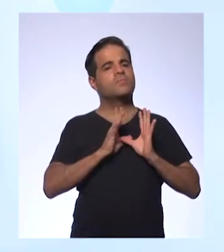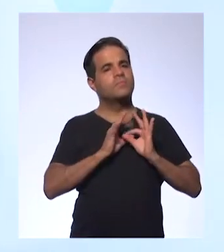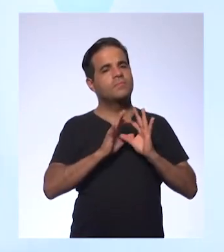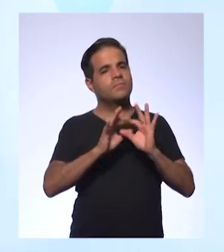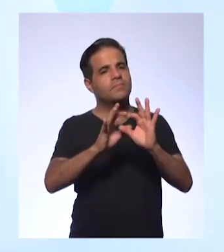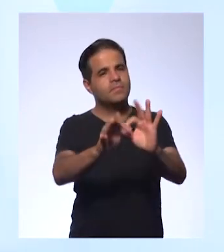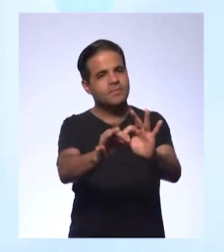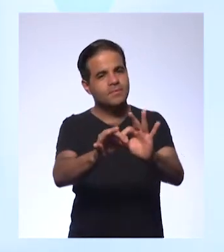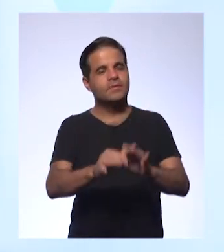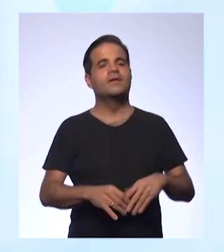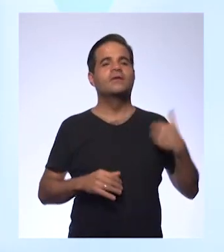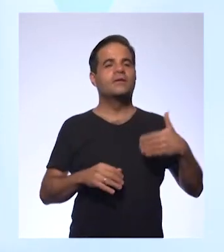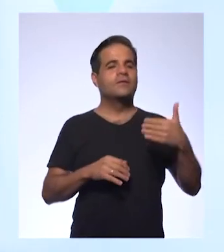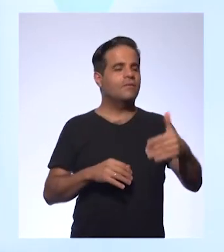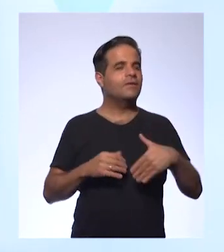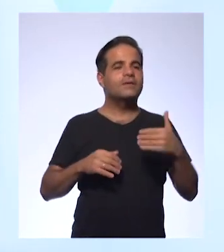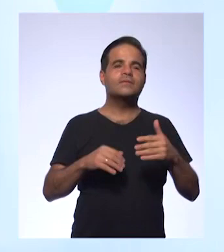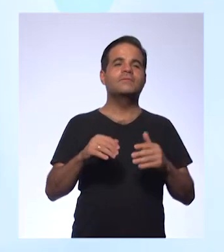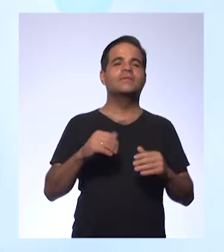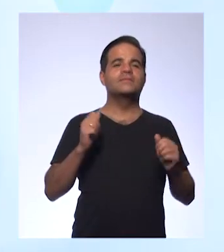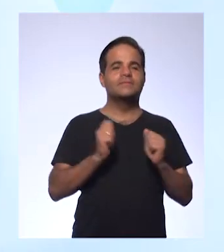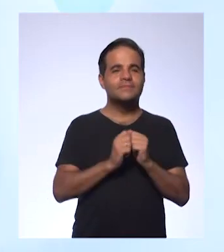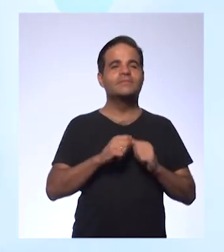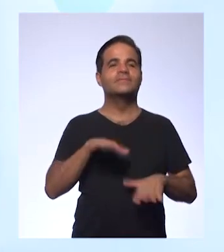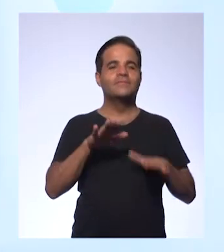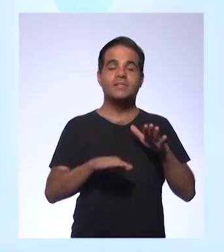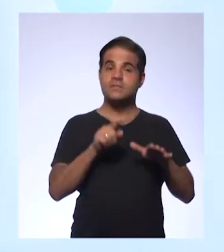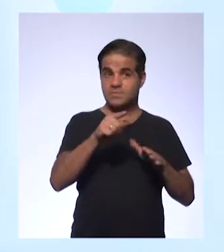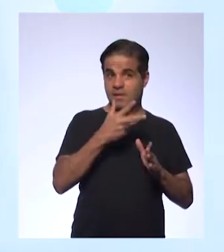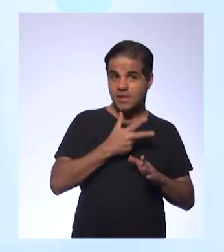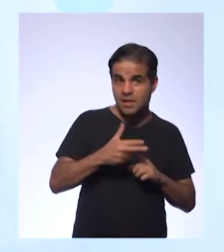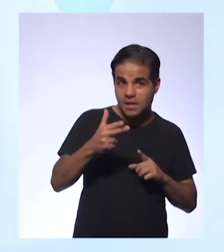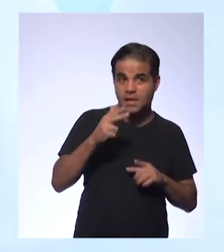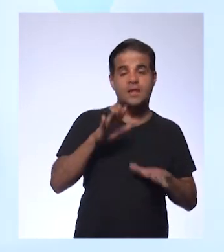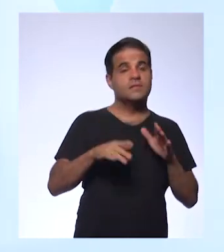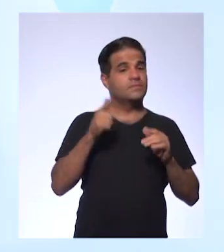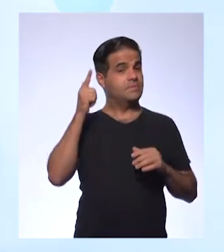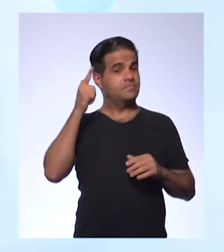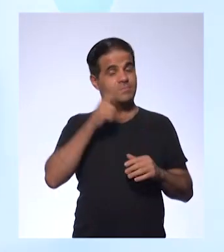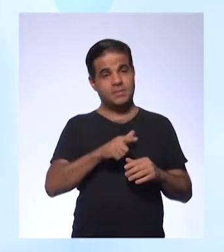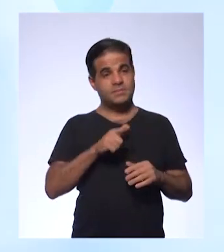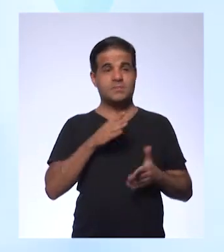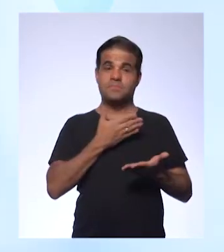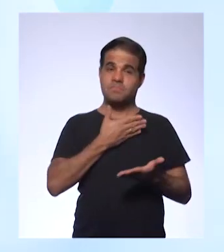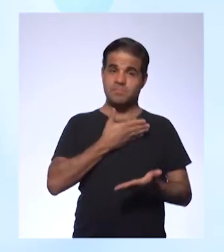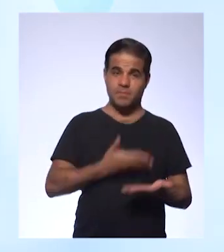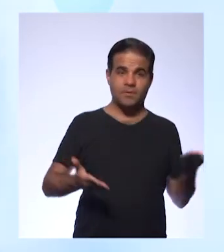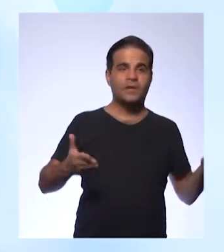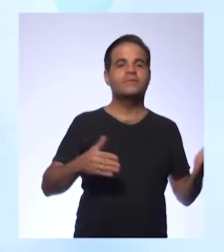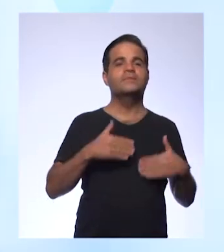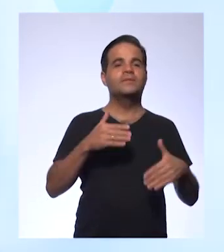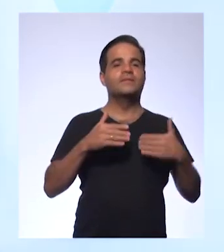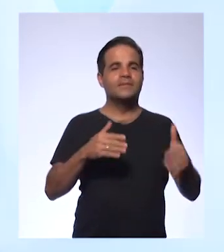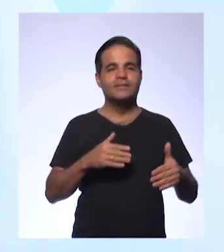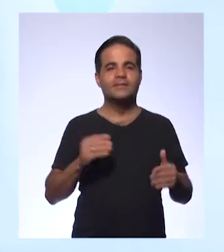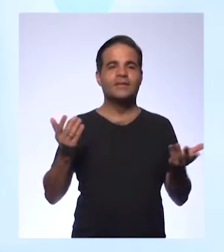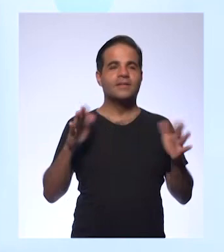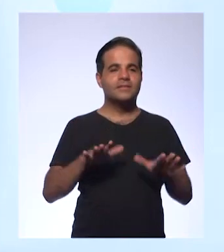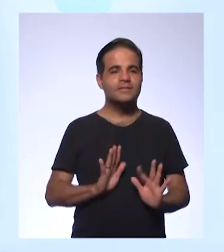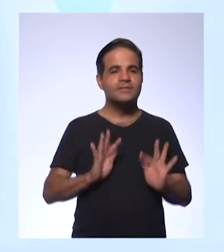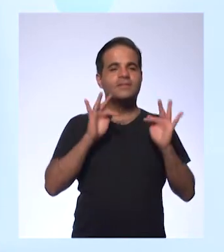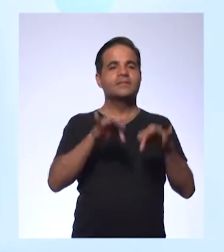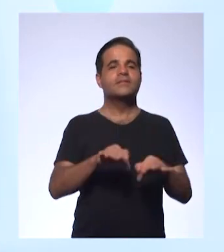é? Nem sempre você ganha, às vezes você perde, às vezes você chega,